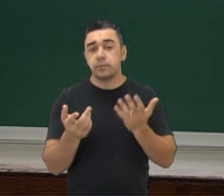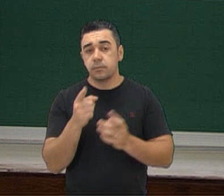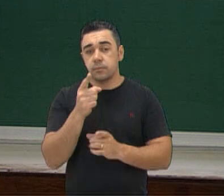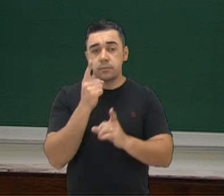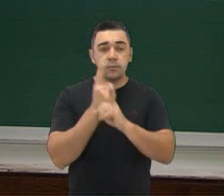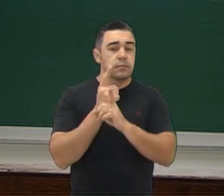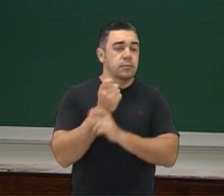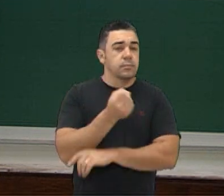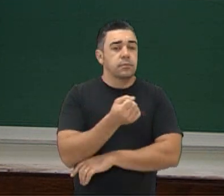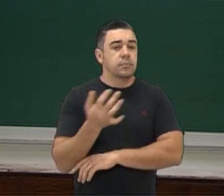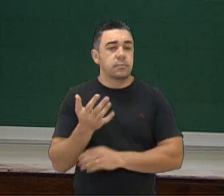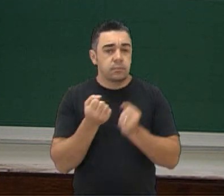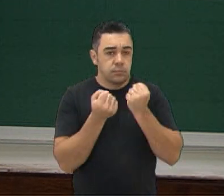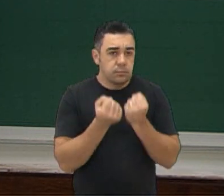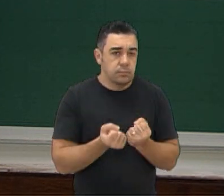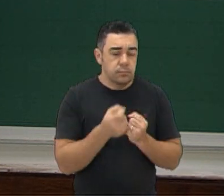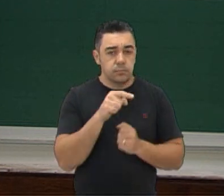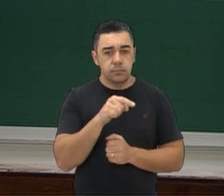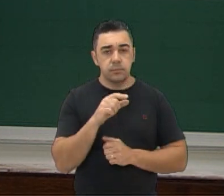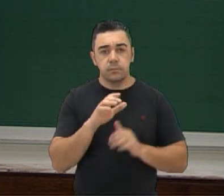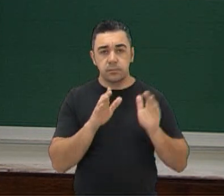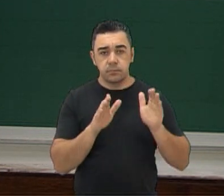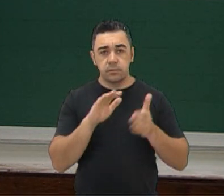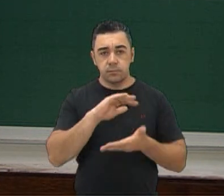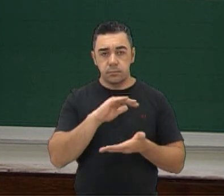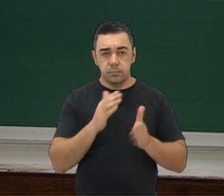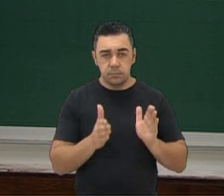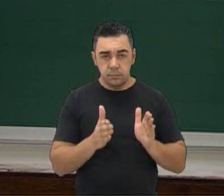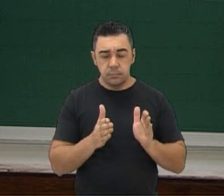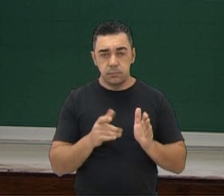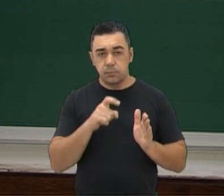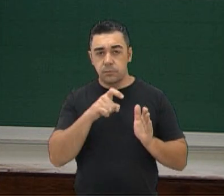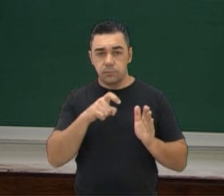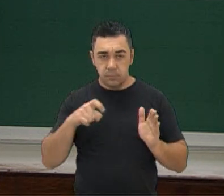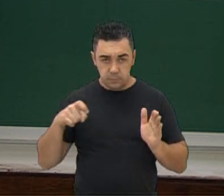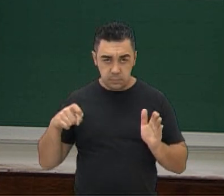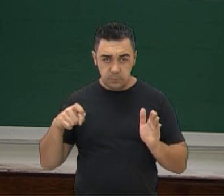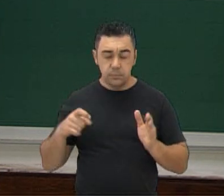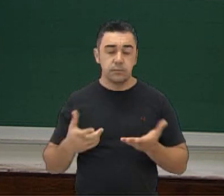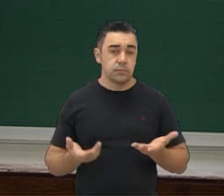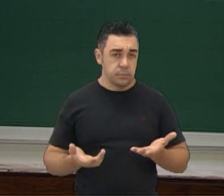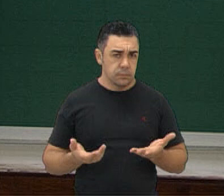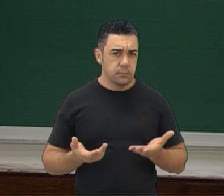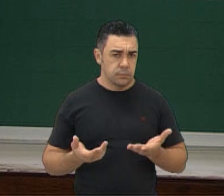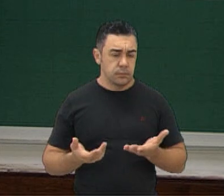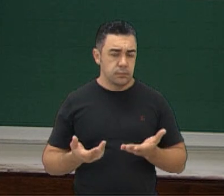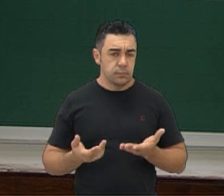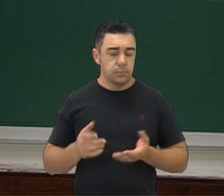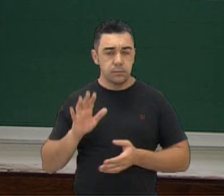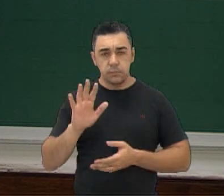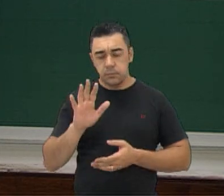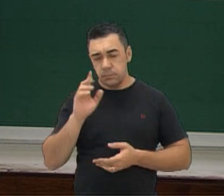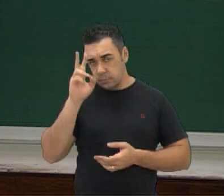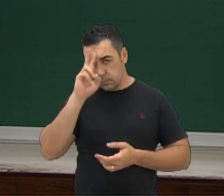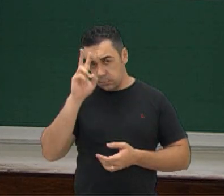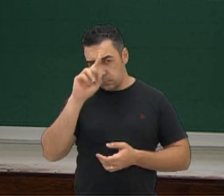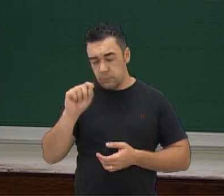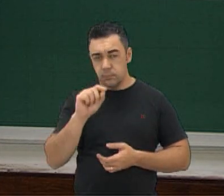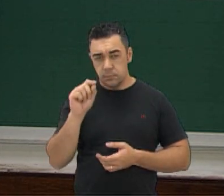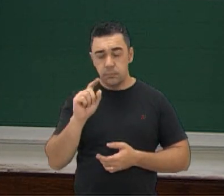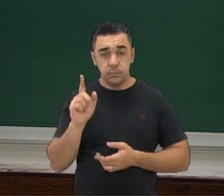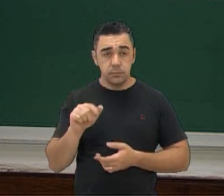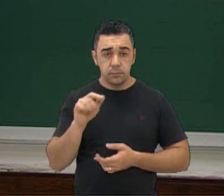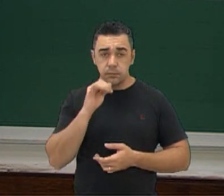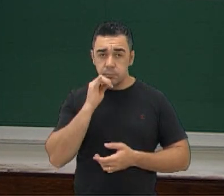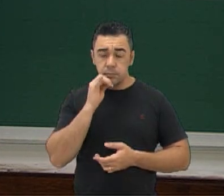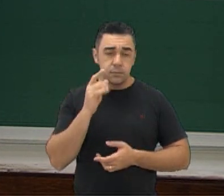descubra a massa da caixa com a identificação X. Só lembrando, você vai identificar